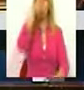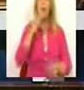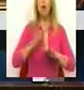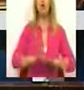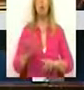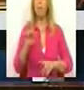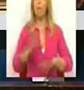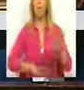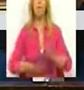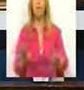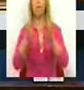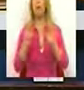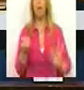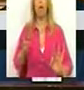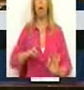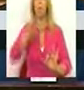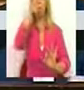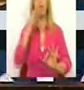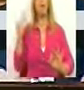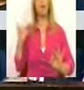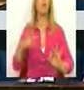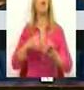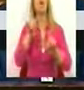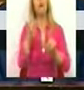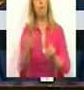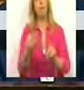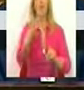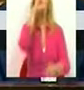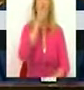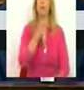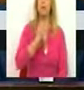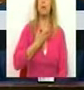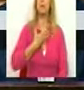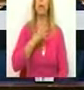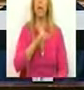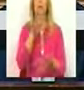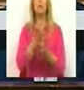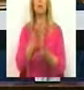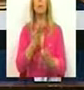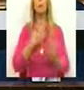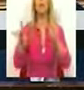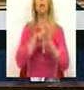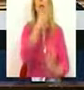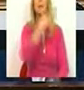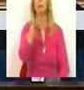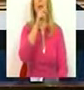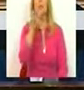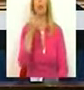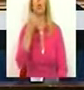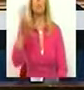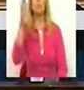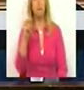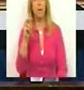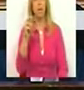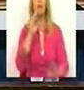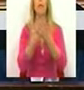fizemos como o anterior, tendo sido o governo PSD-CDS a publicar o Decreto-Lei 113/2013 relativo